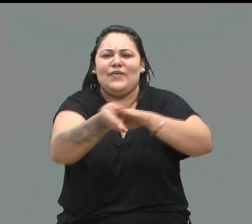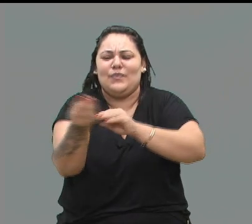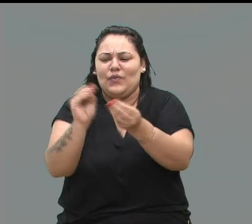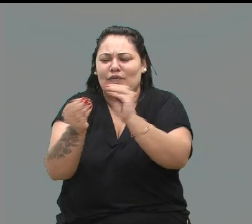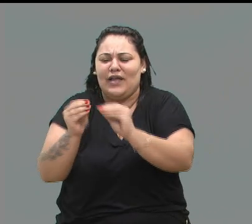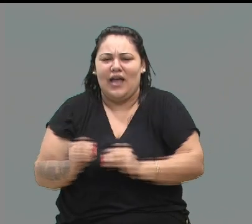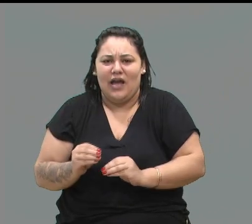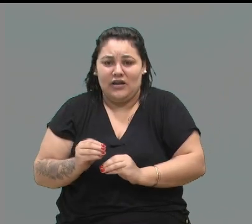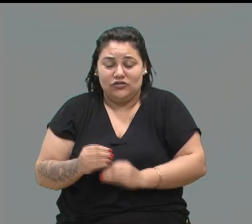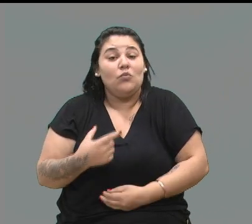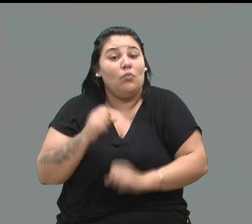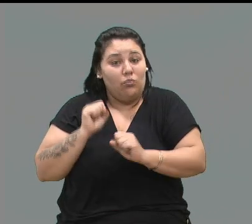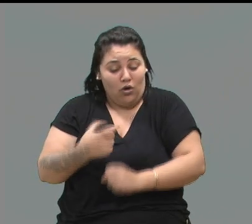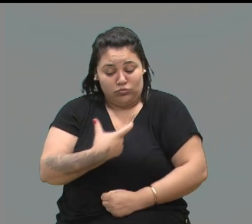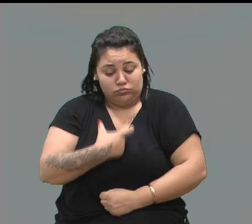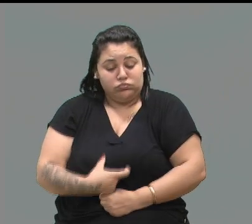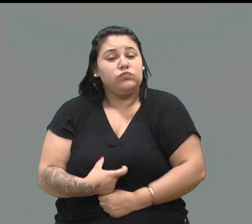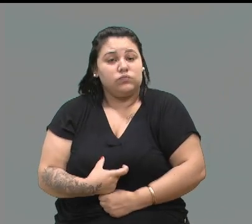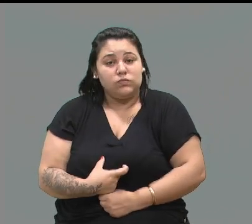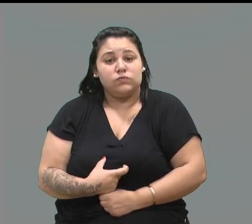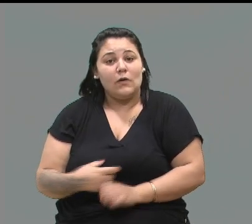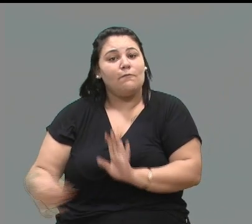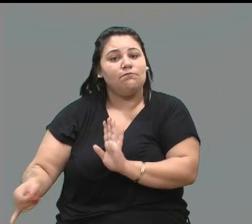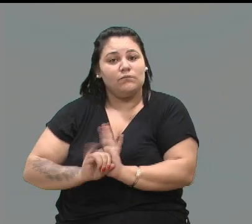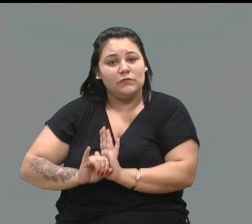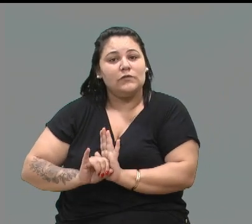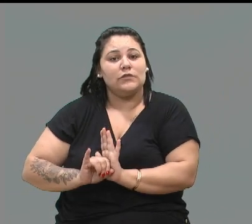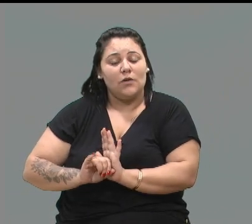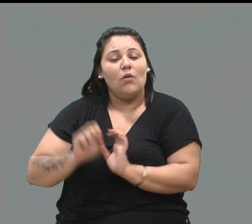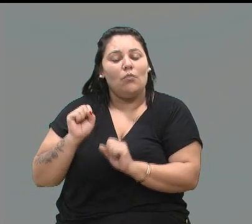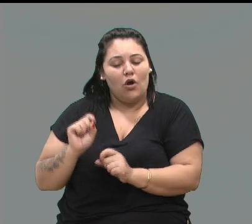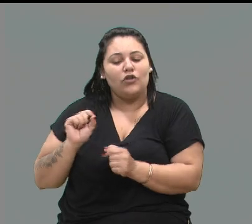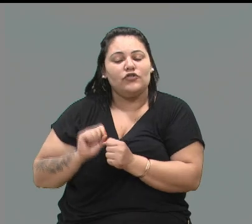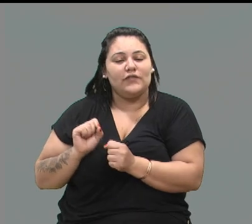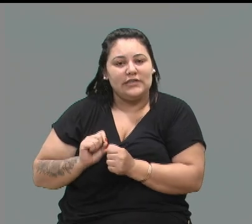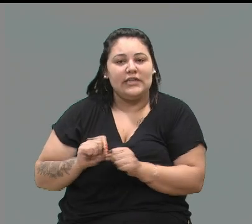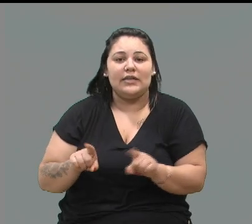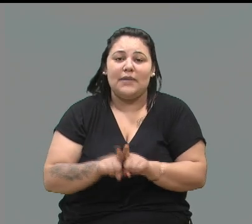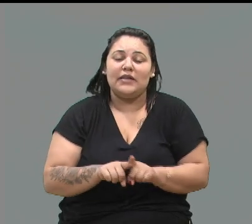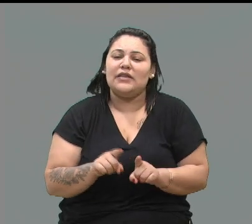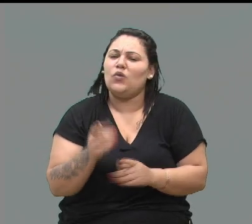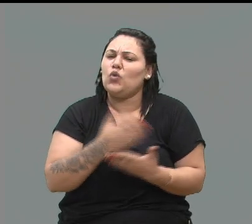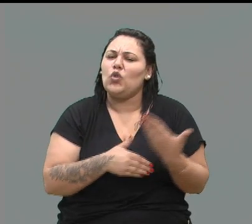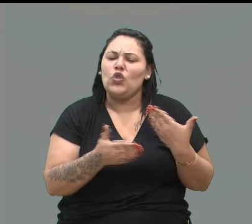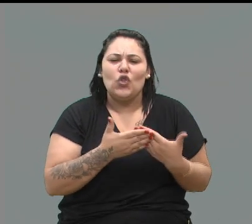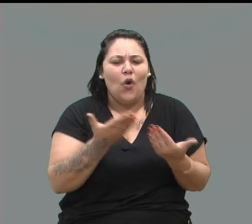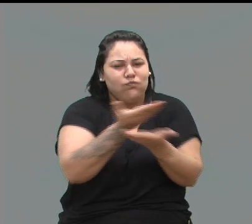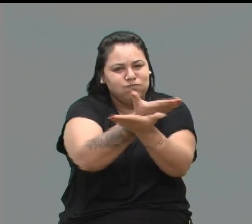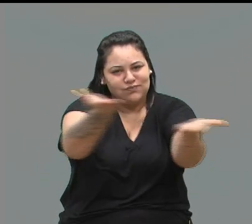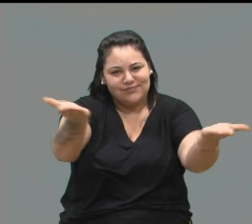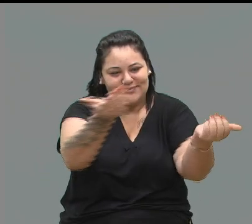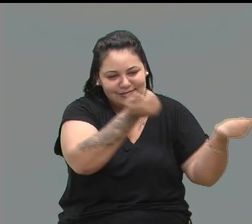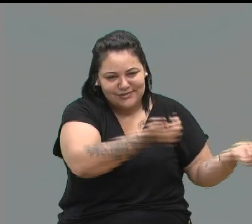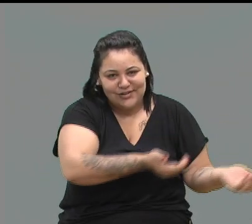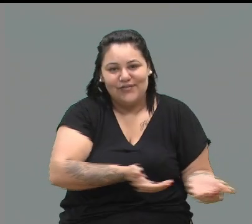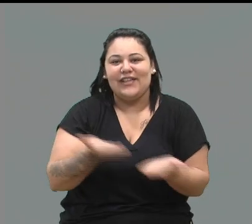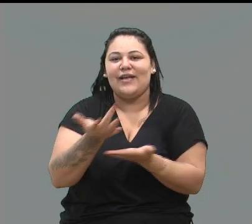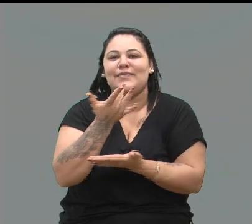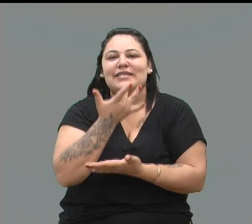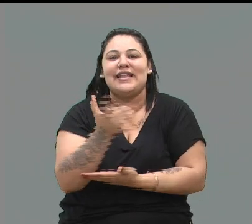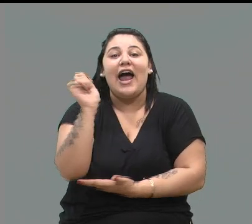carteira de identificação da pessoa com transtorno do espectro autista. Então, todos estão convidados para essa